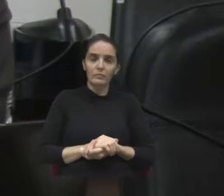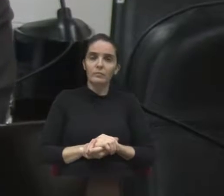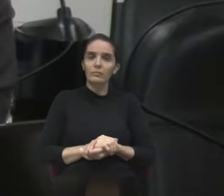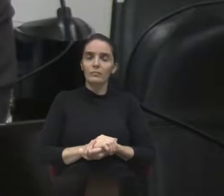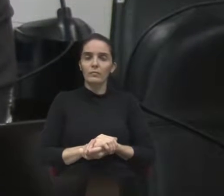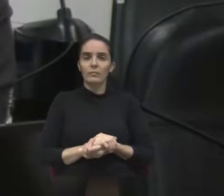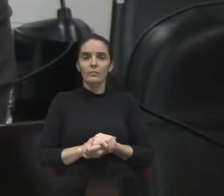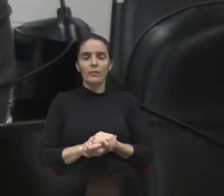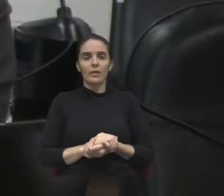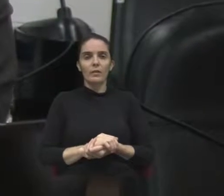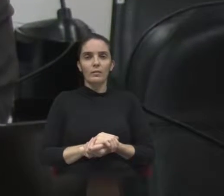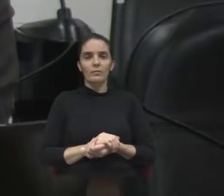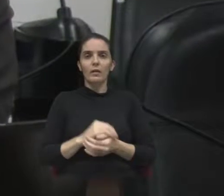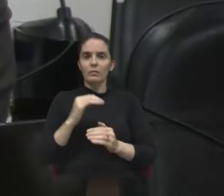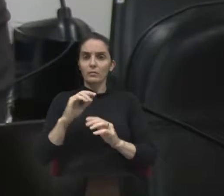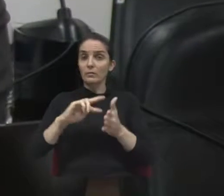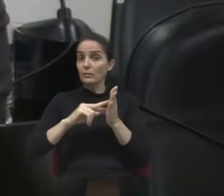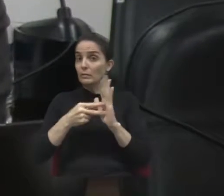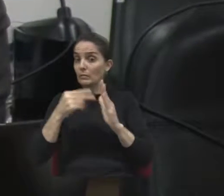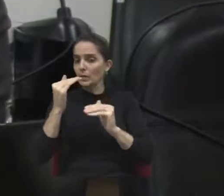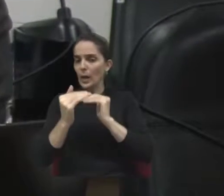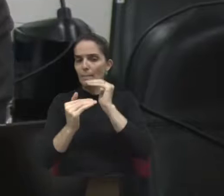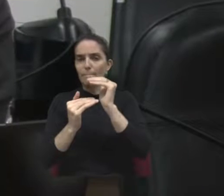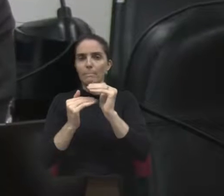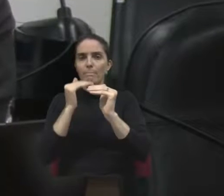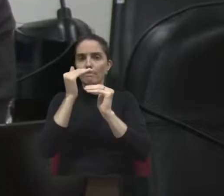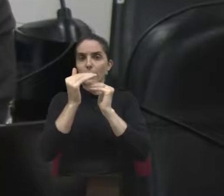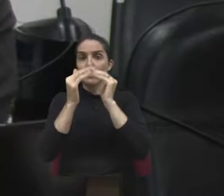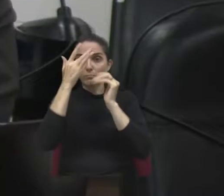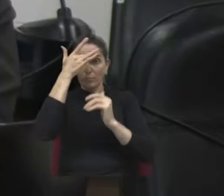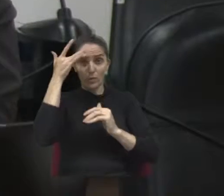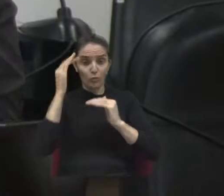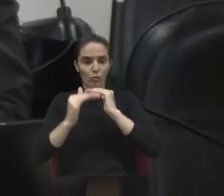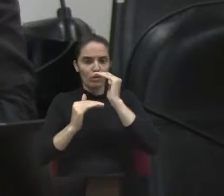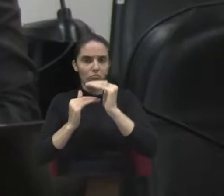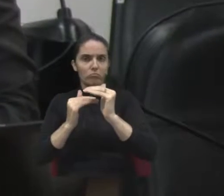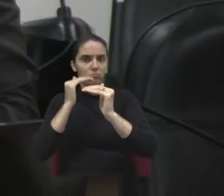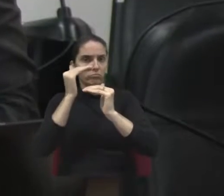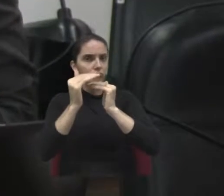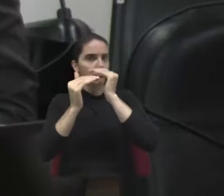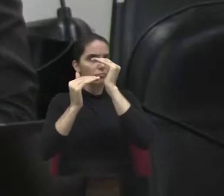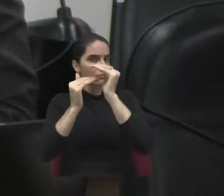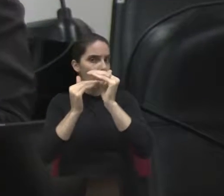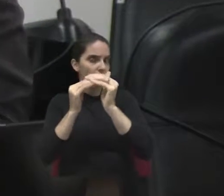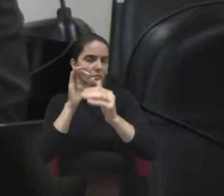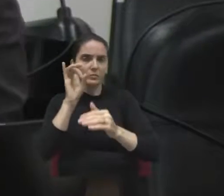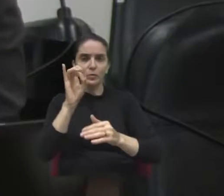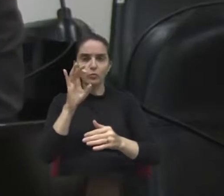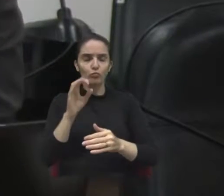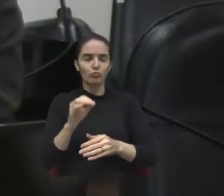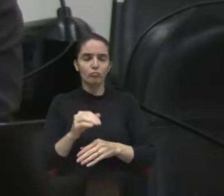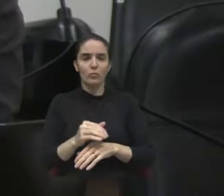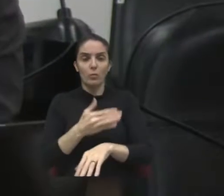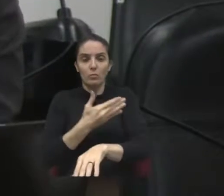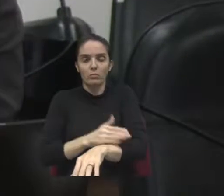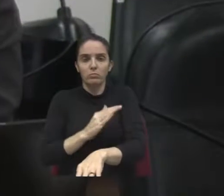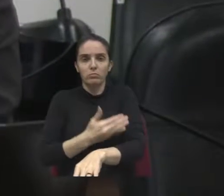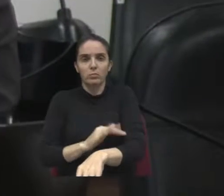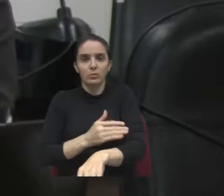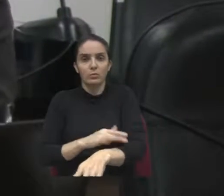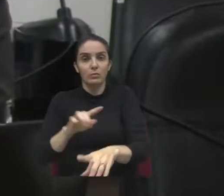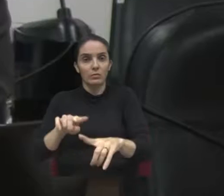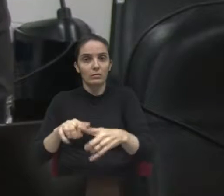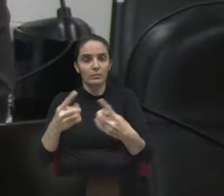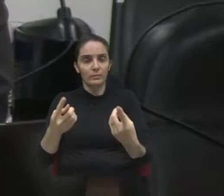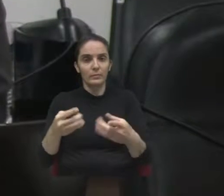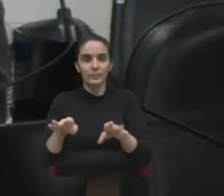uma evolução com relação não só ao hábito das pessoas, mas com relação à indústria,